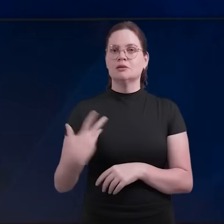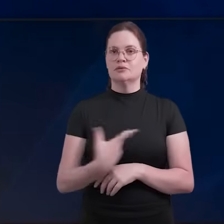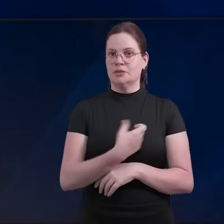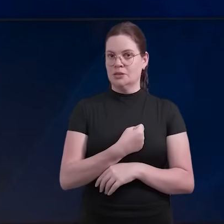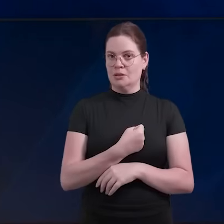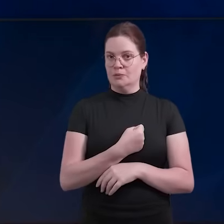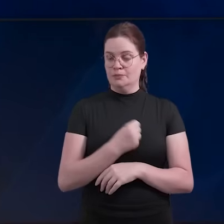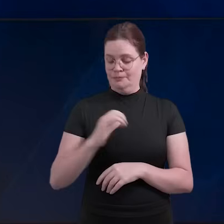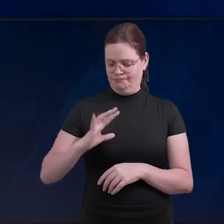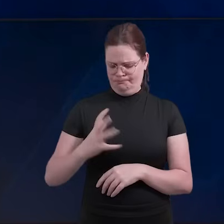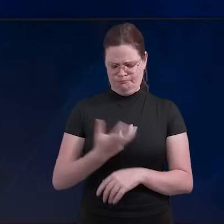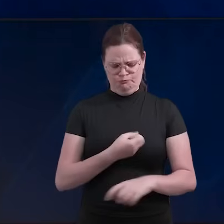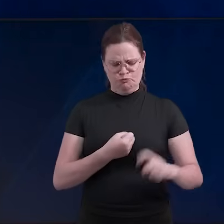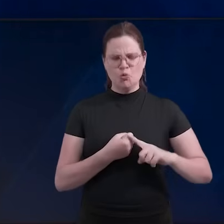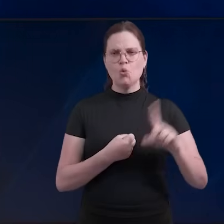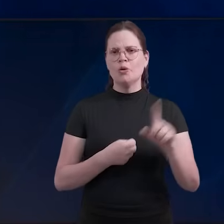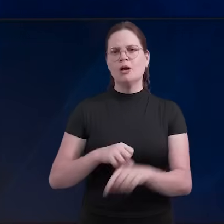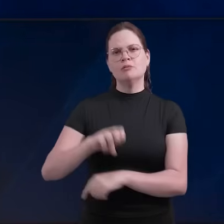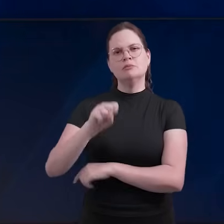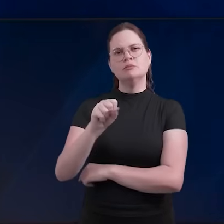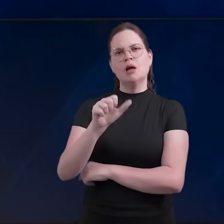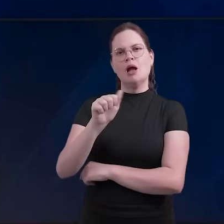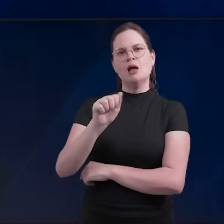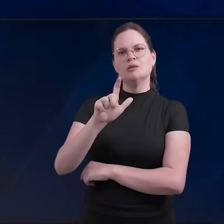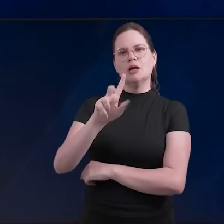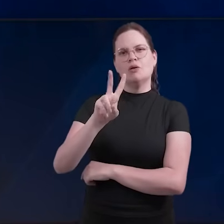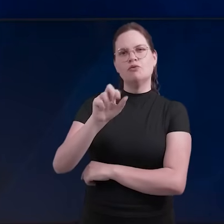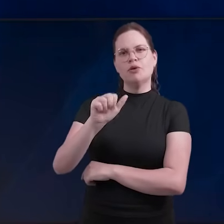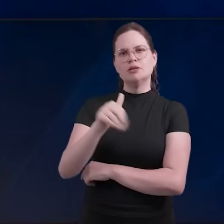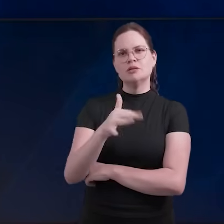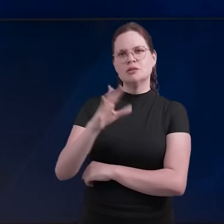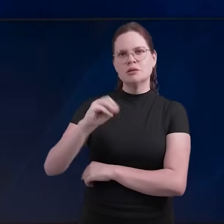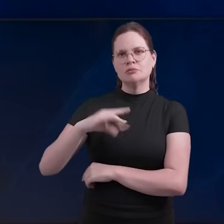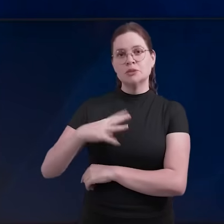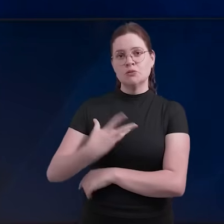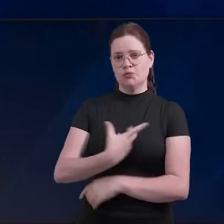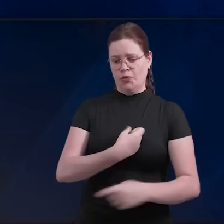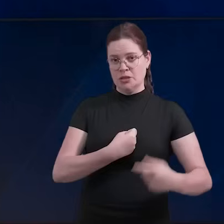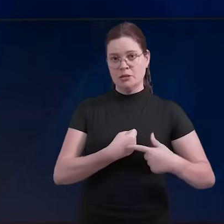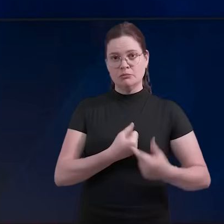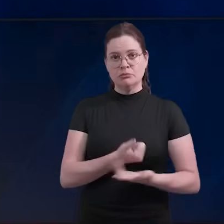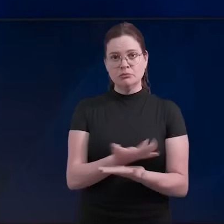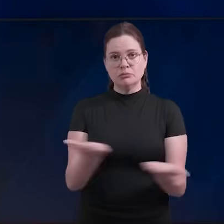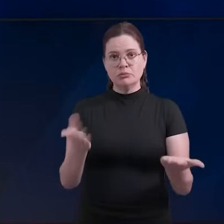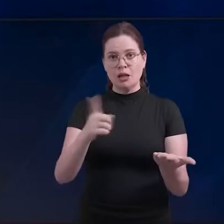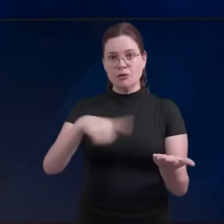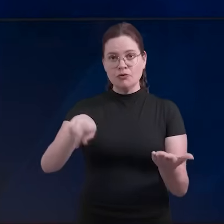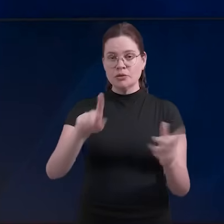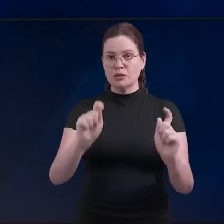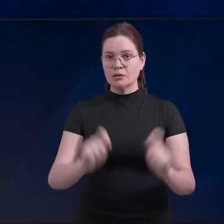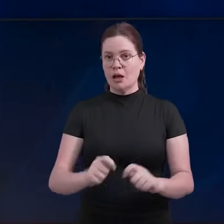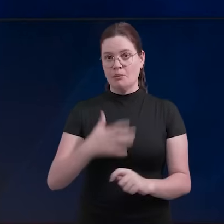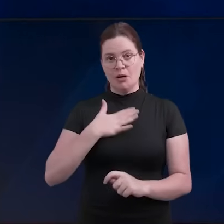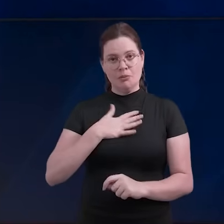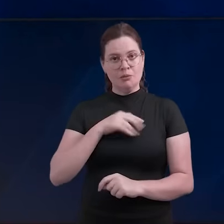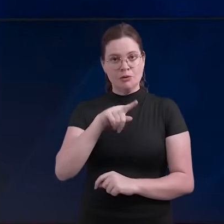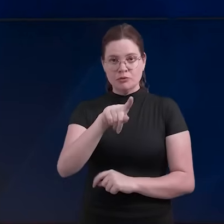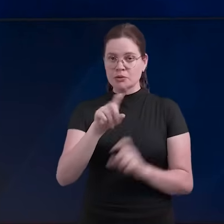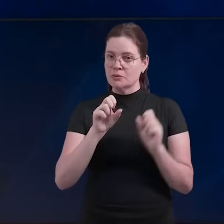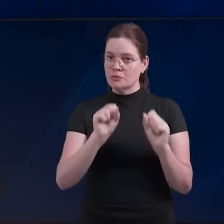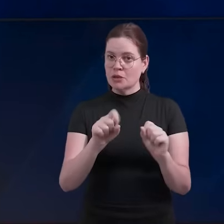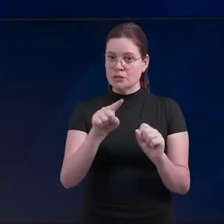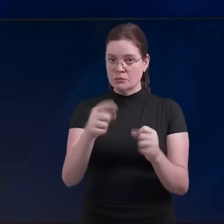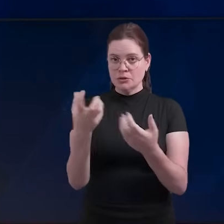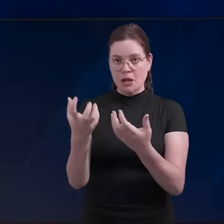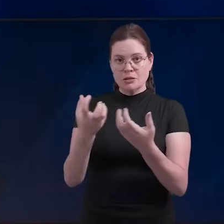sobre salvação, ela está falando de alguma coisa que Deus põe à disposição do homem, à minha disposição, à sua disposição, para que ele